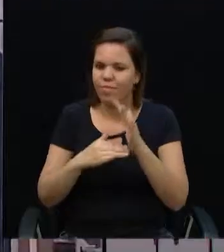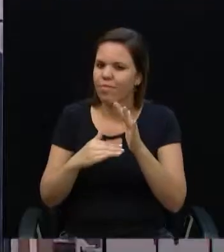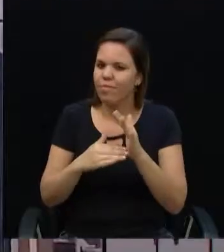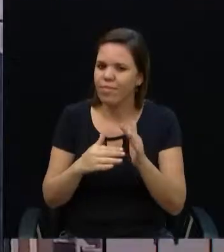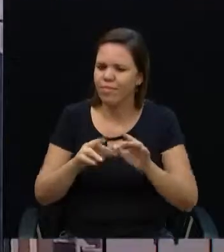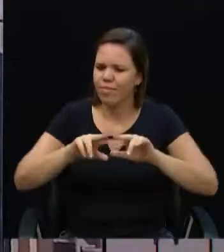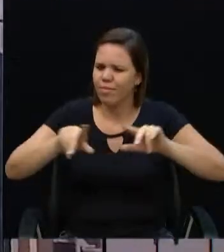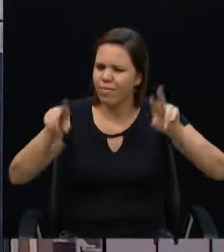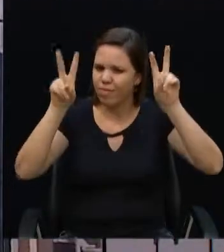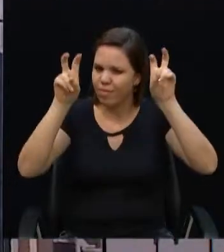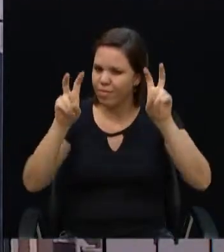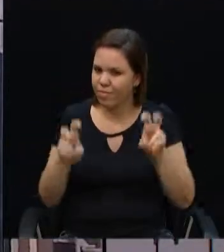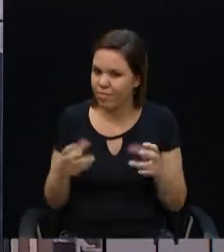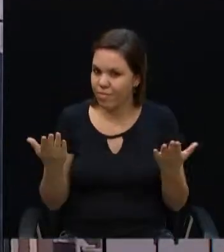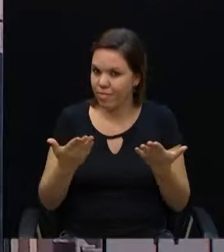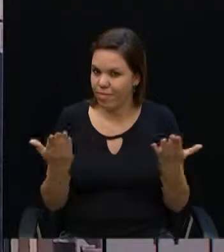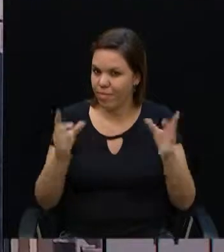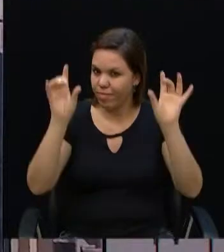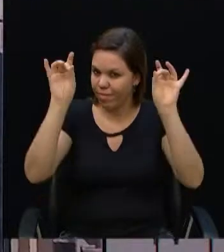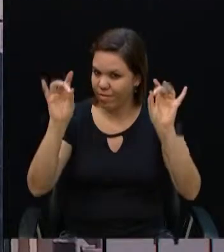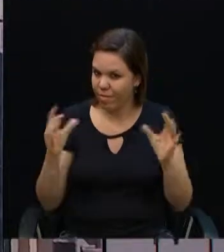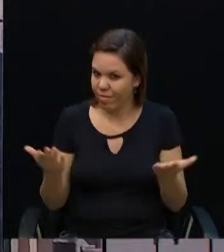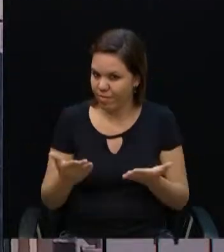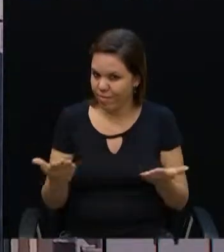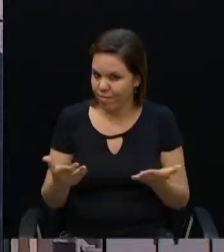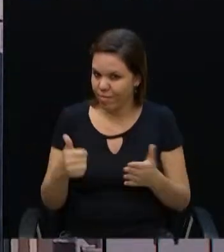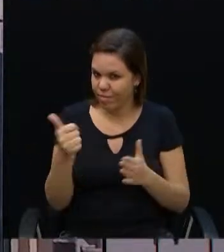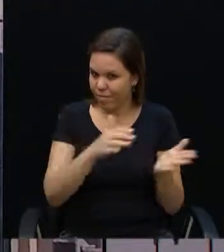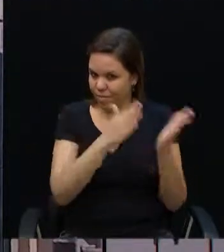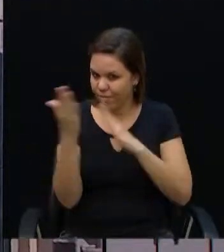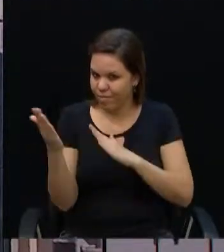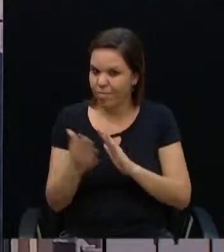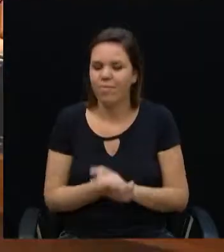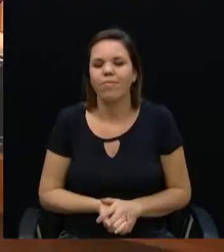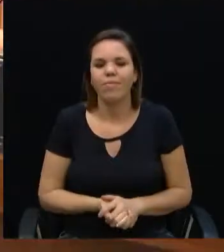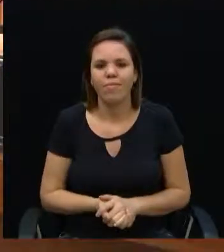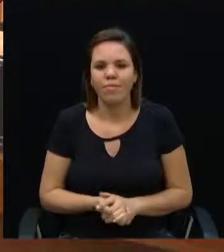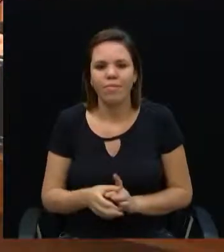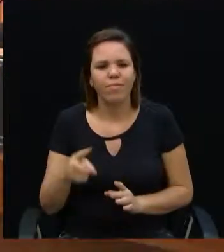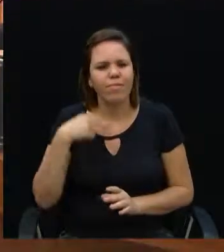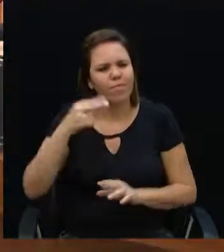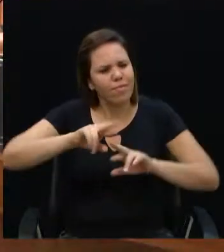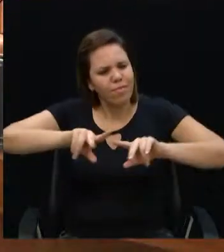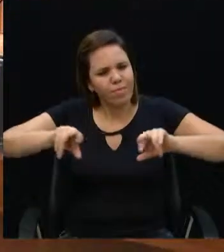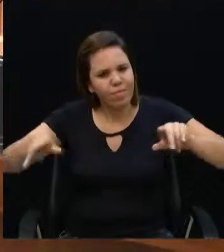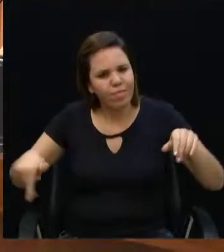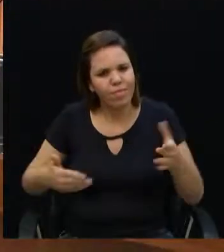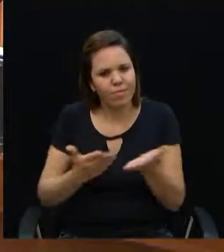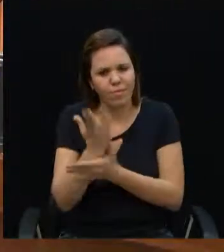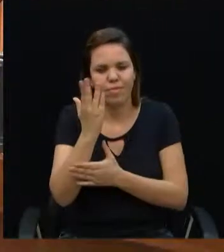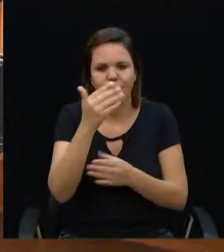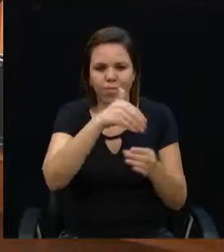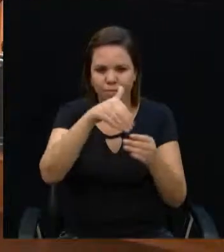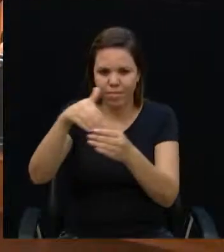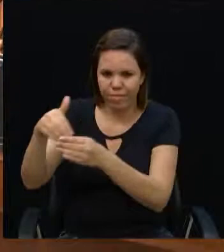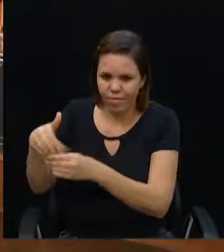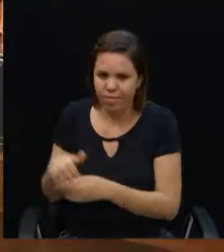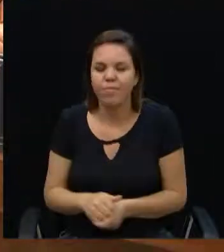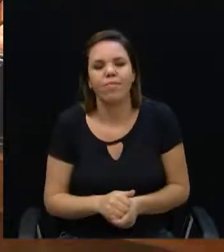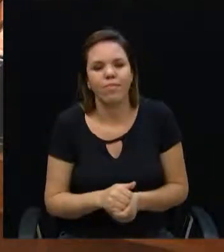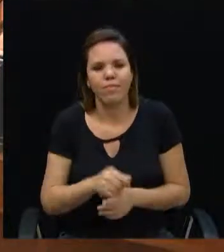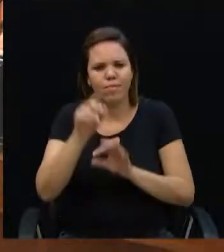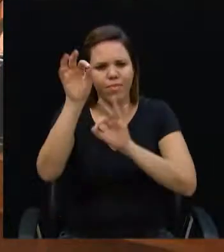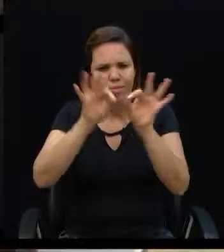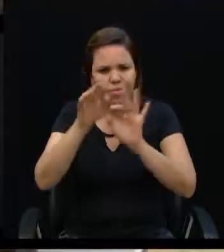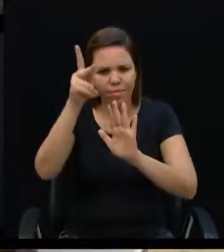e muitos assuntos hoje. Confira os destaques da primeira edição. Vereadores aprovam em primeira votação o Programa